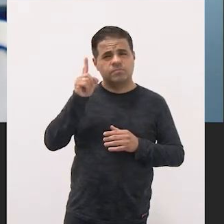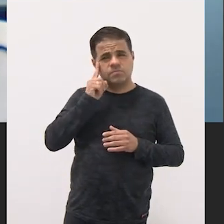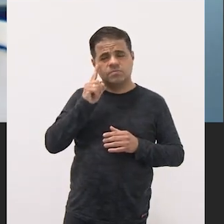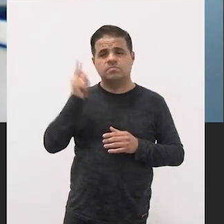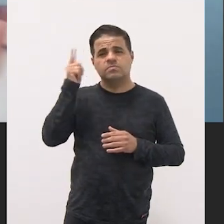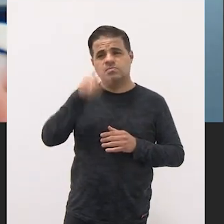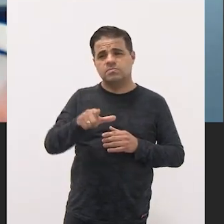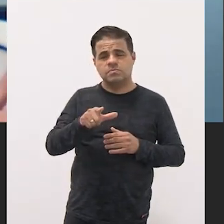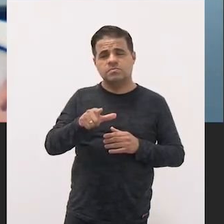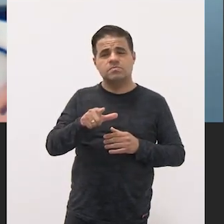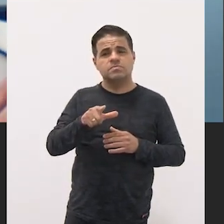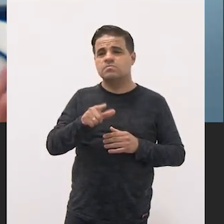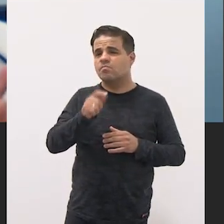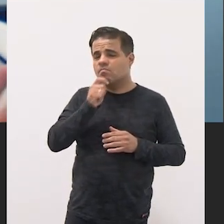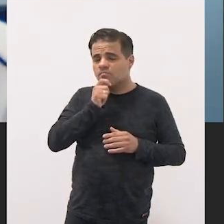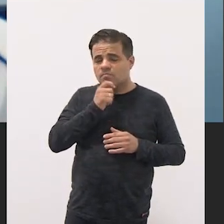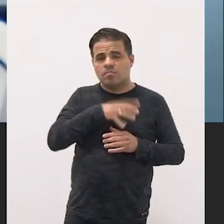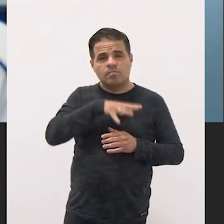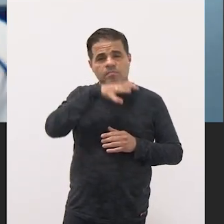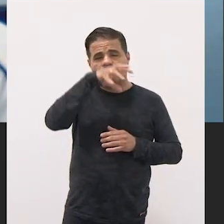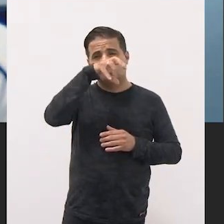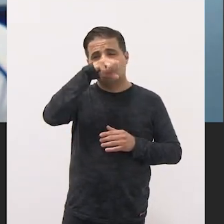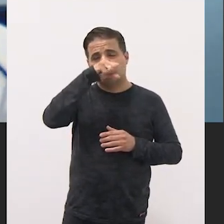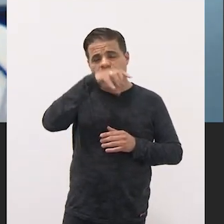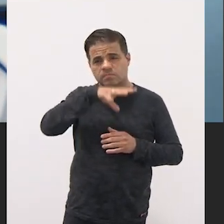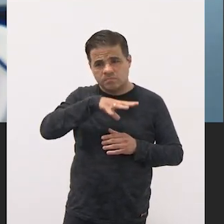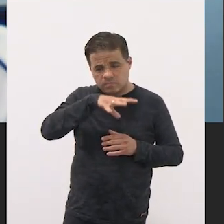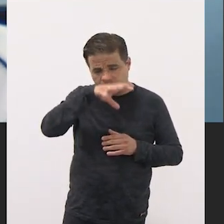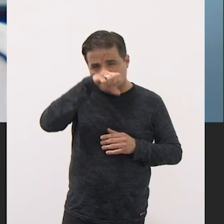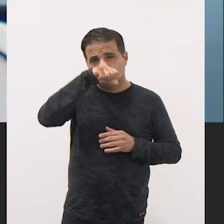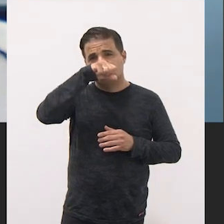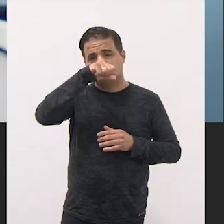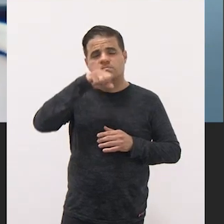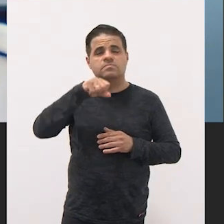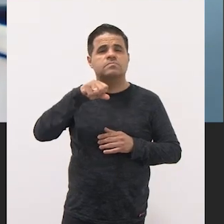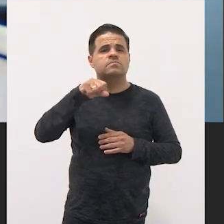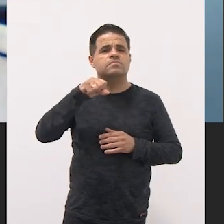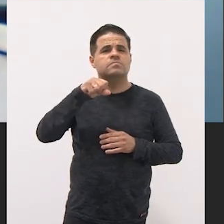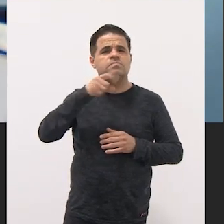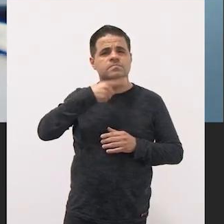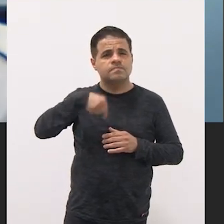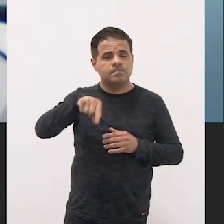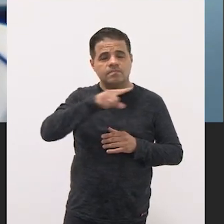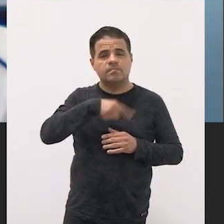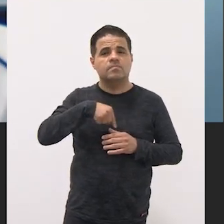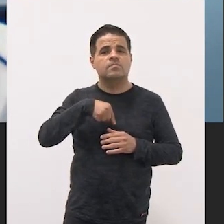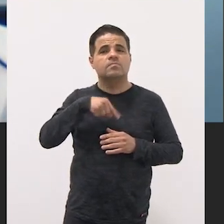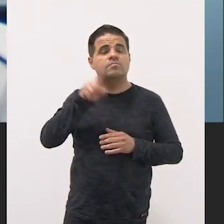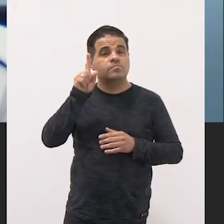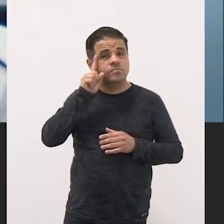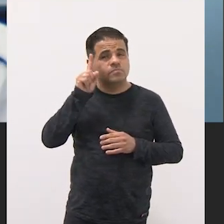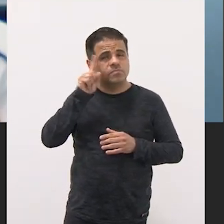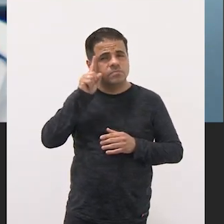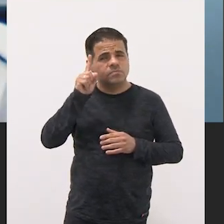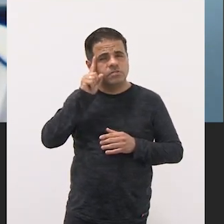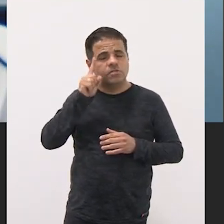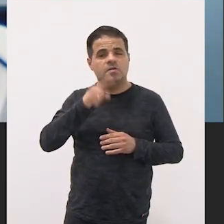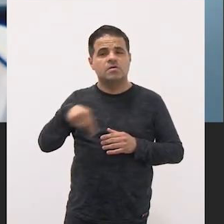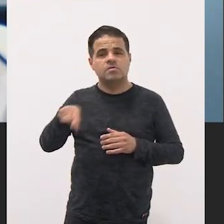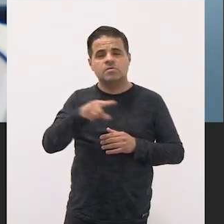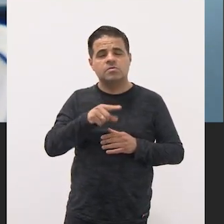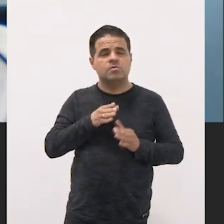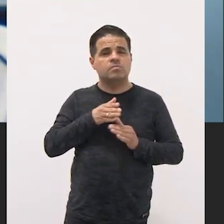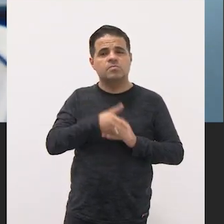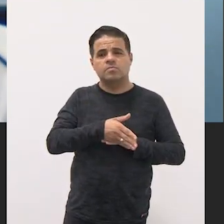ele conseguia ficar sem o respirador. E nessas 4 horas por dia, ele podia ir para a